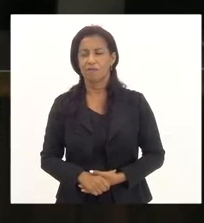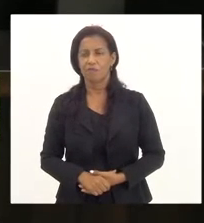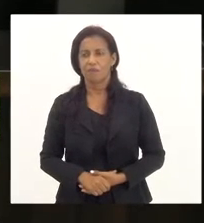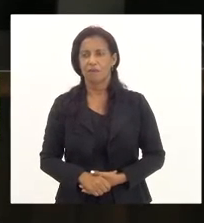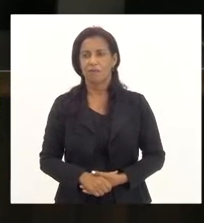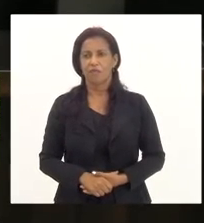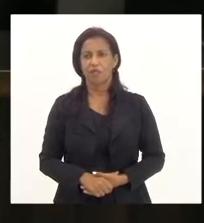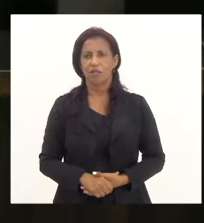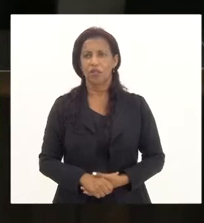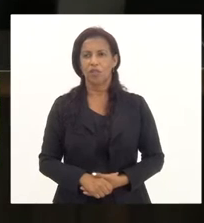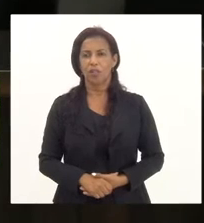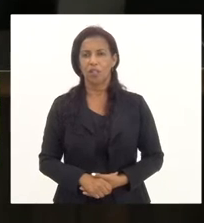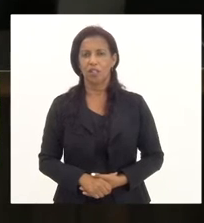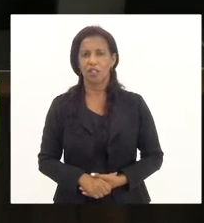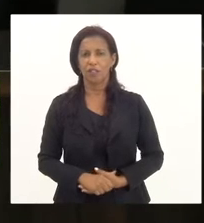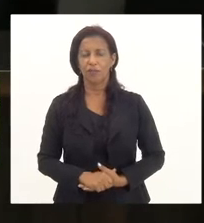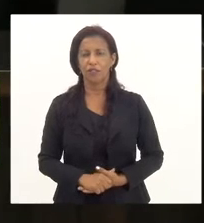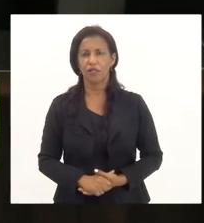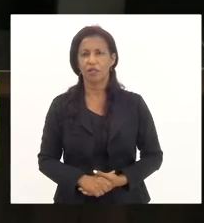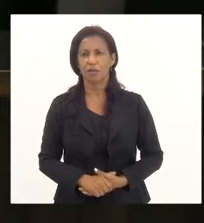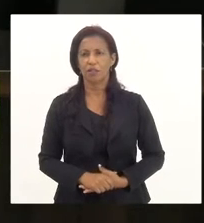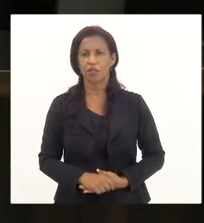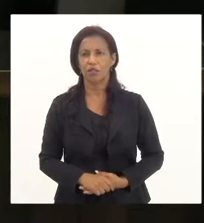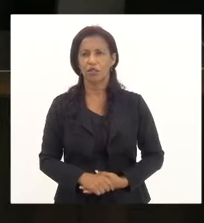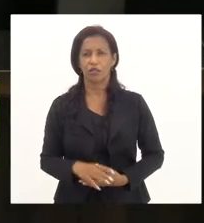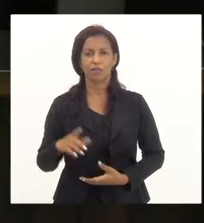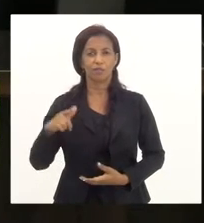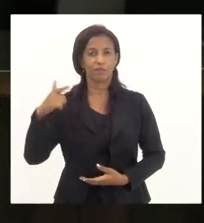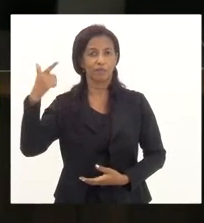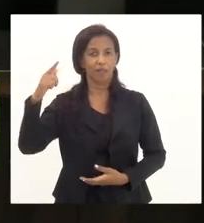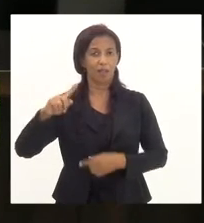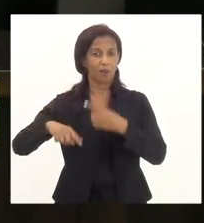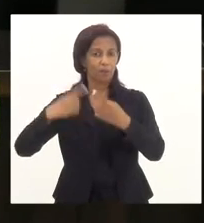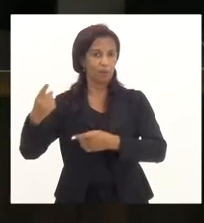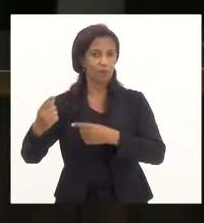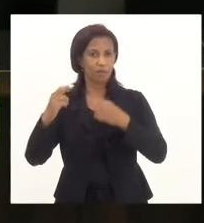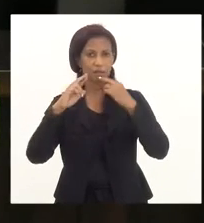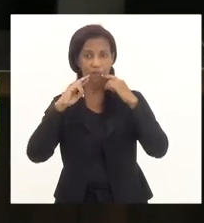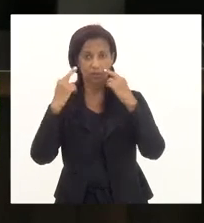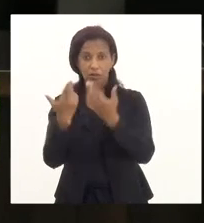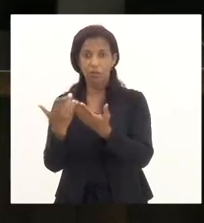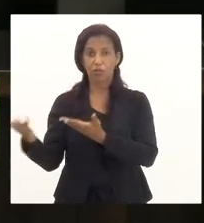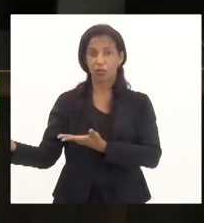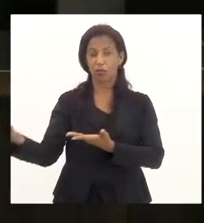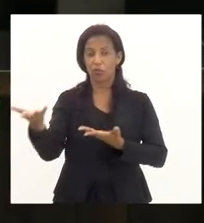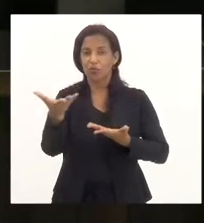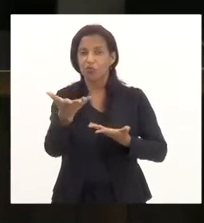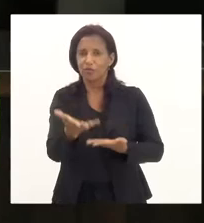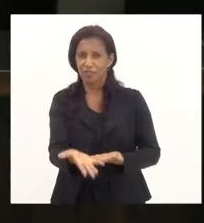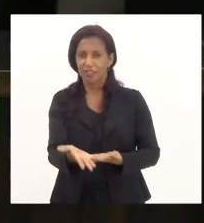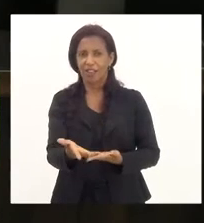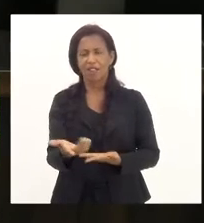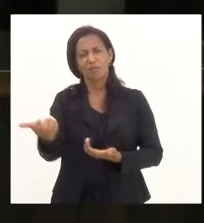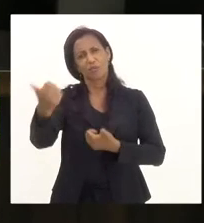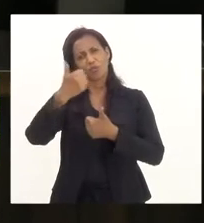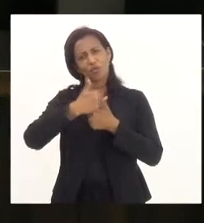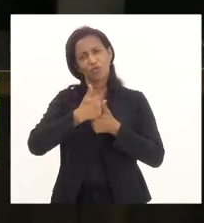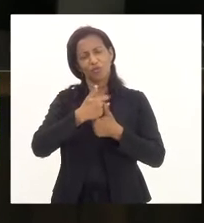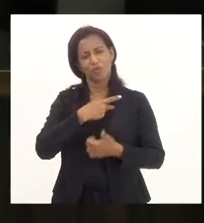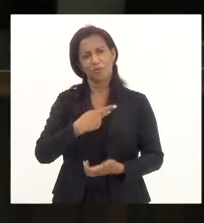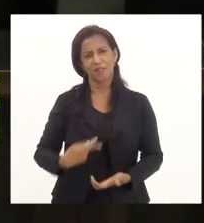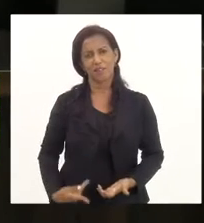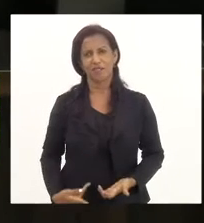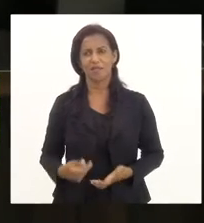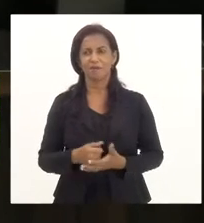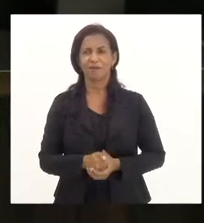o resultado da Mata vai chá próximo a sessão viu deputada eu queria convidar vossa excelência para presidir viu